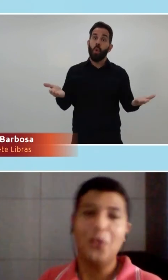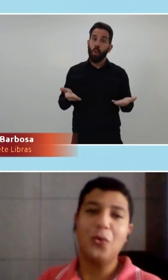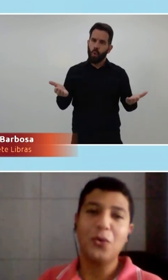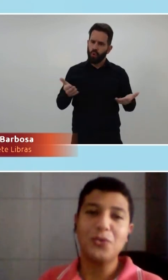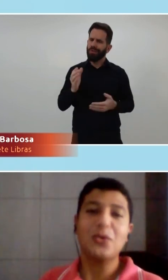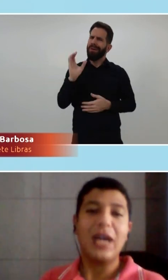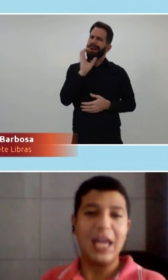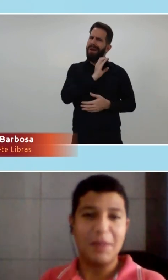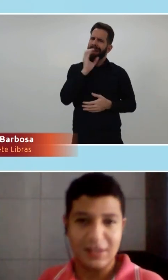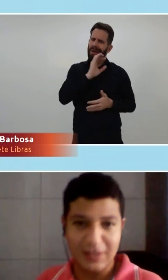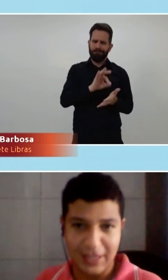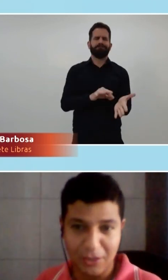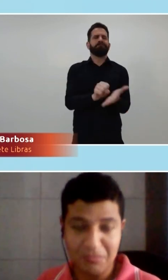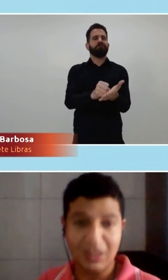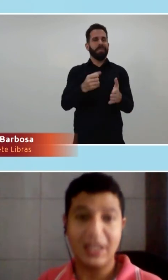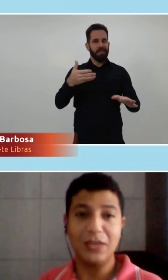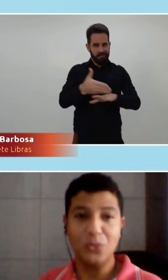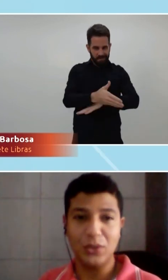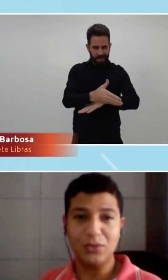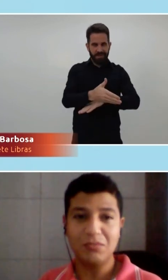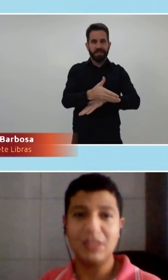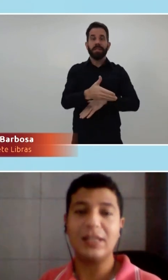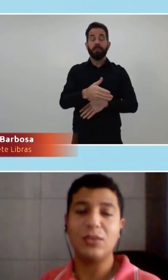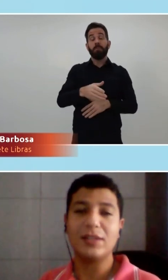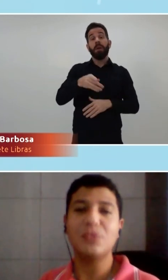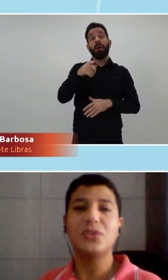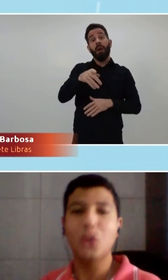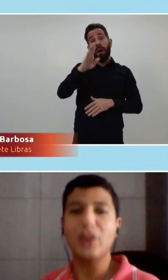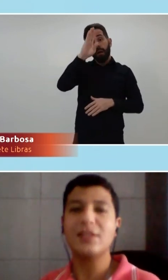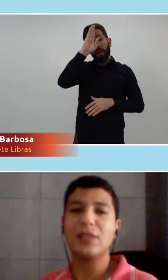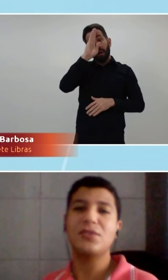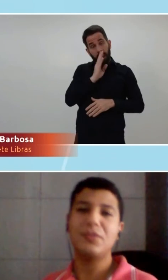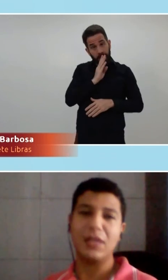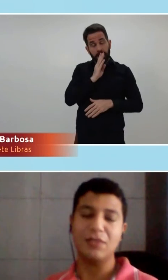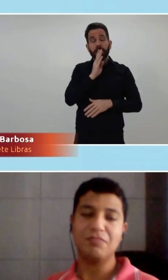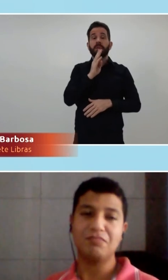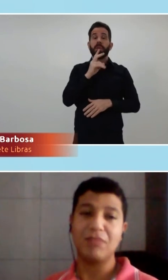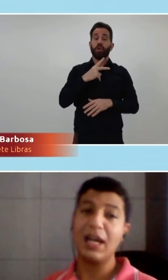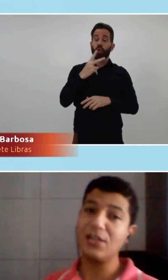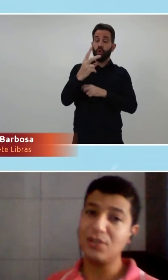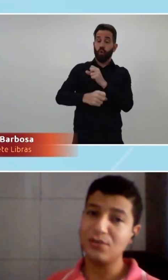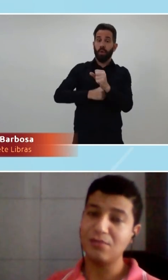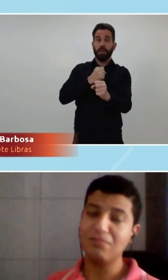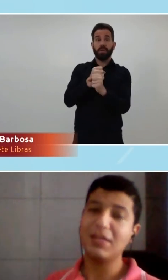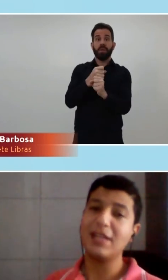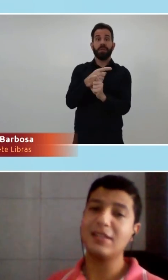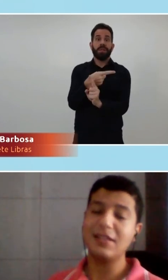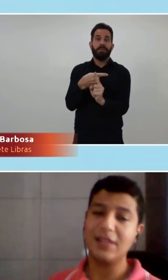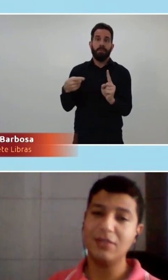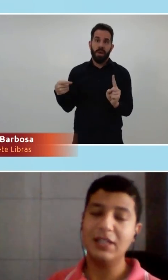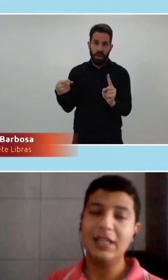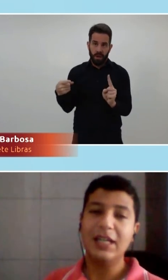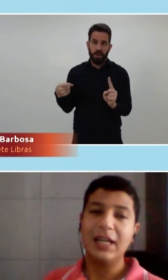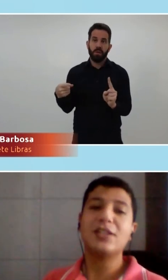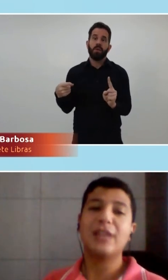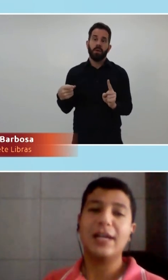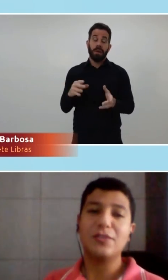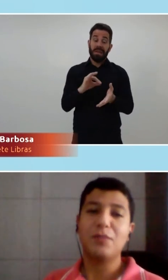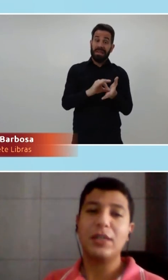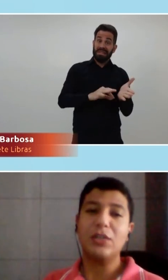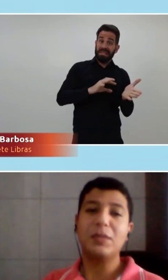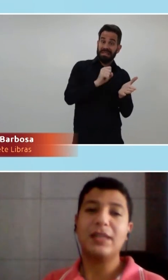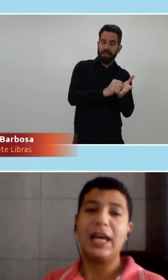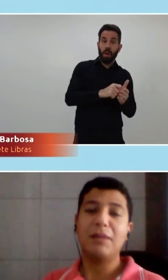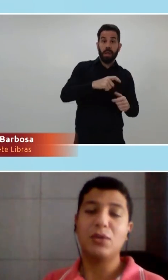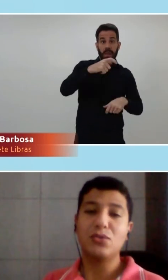O curso é presencial, gratuito e tem duração de 2 anos e meio. Além disso, na inscrição, candidatos